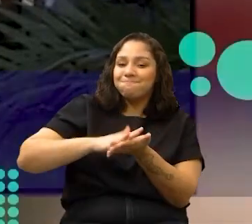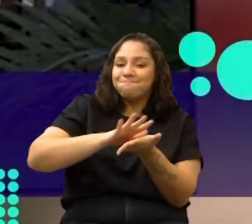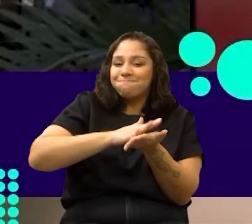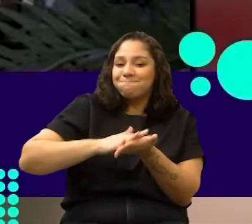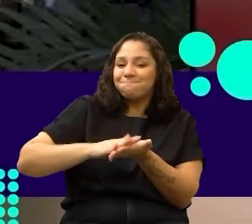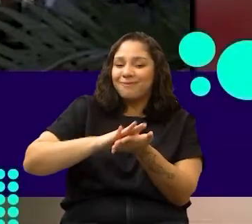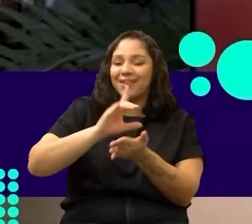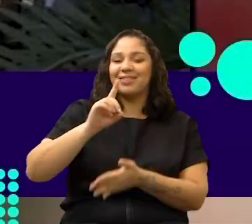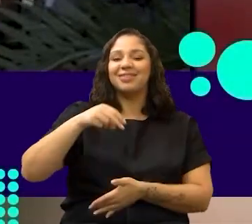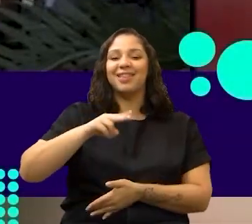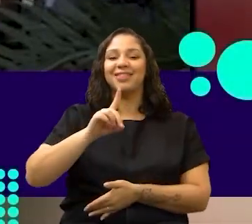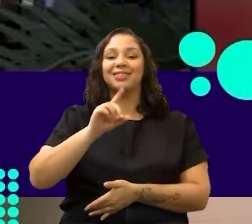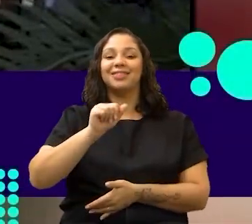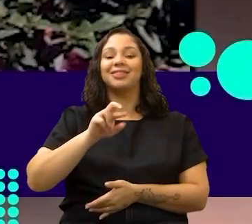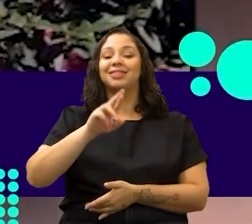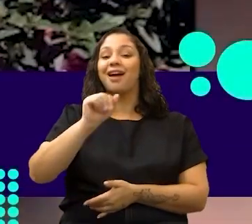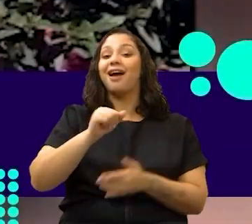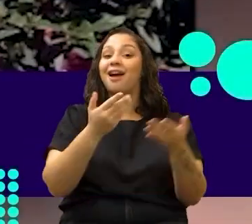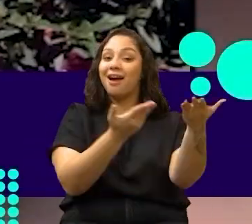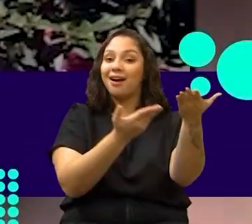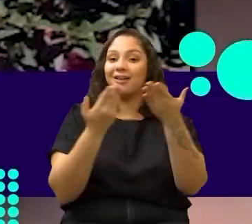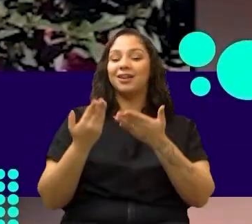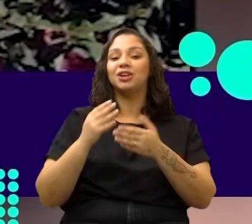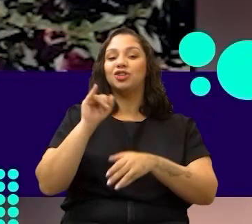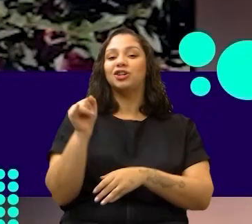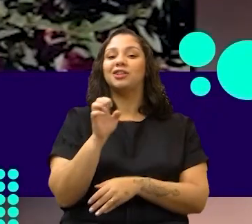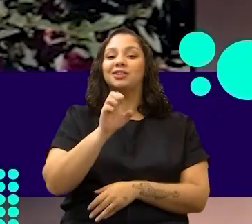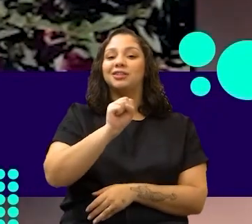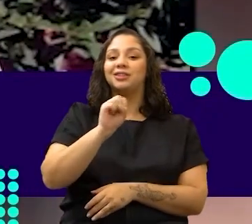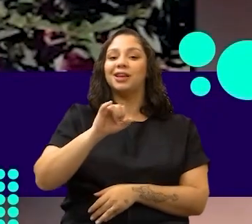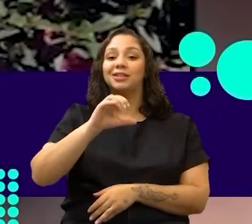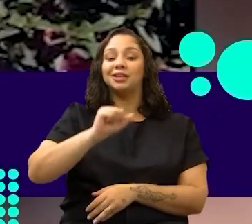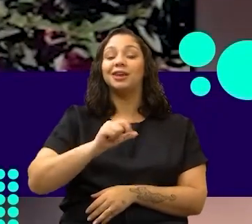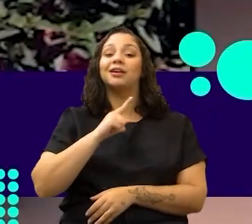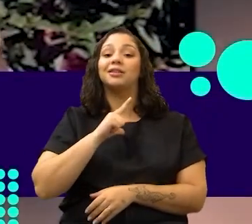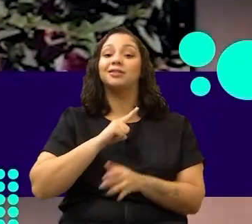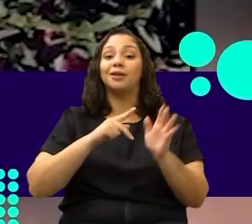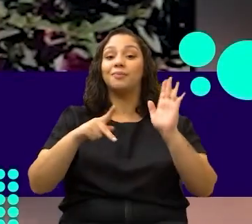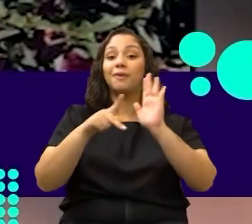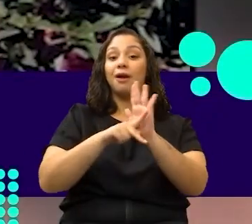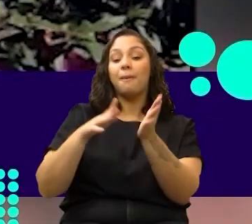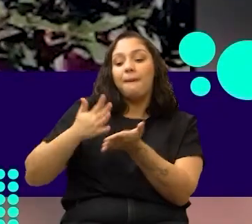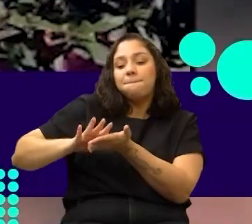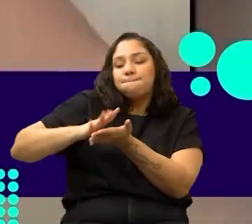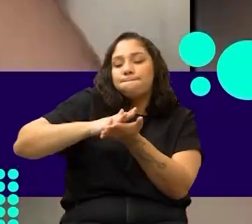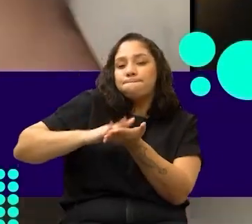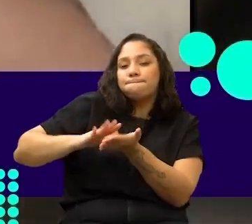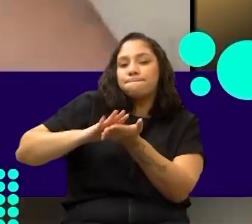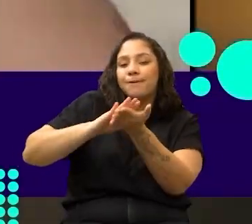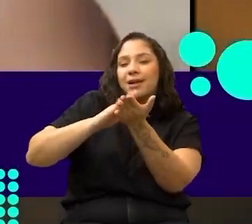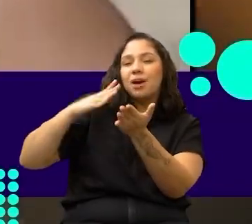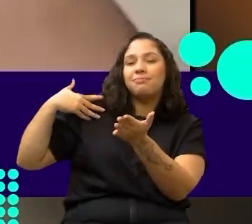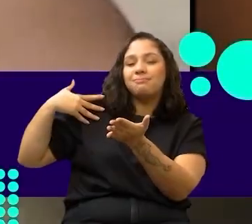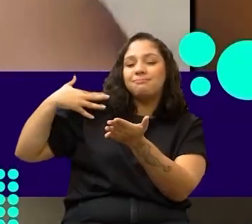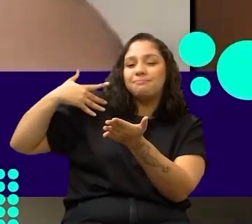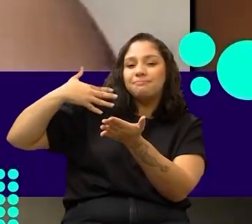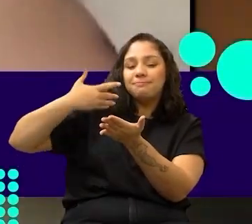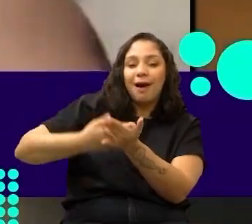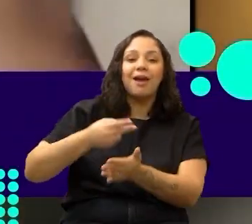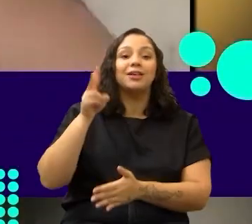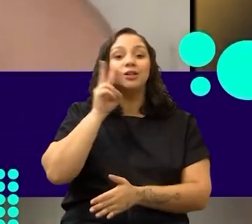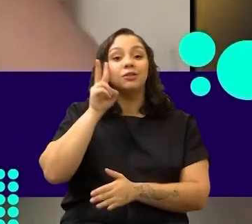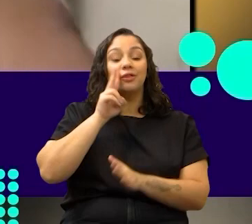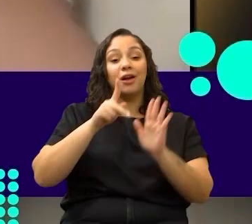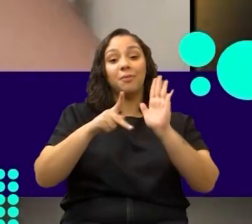areia. E o Samba de Dandara convida Jéssica Américo. A apresentação resgata versões de sambas e pagodes